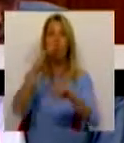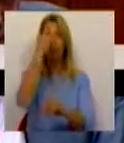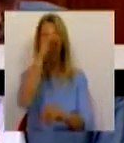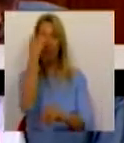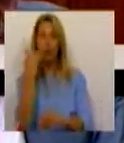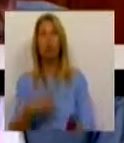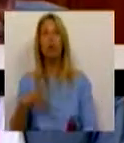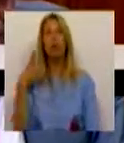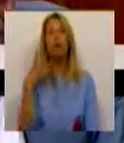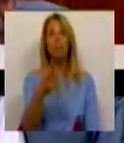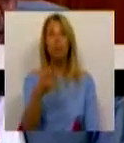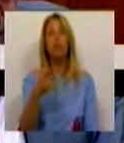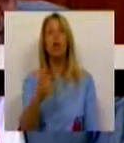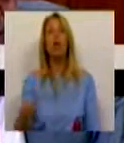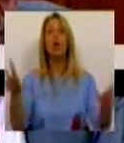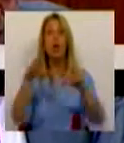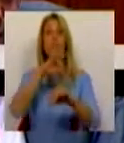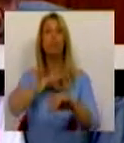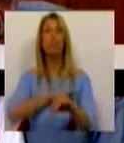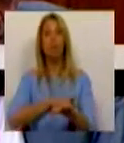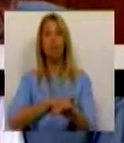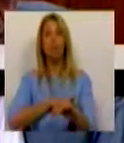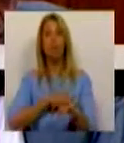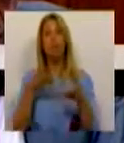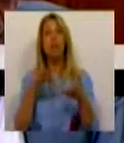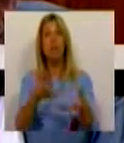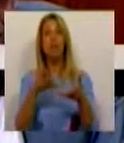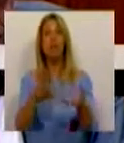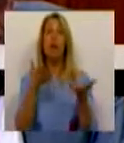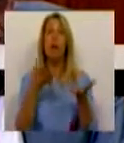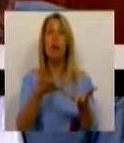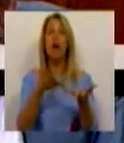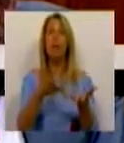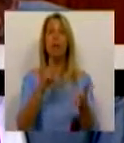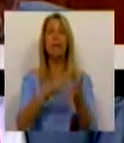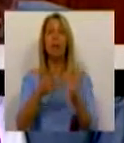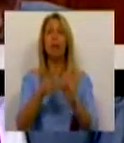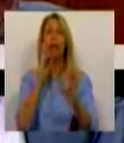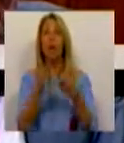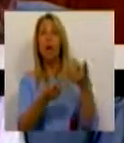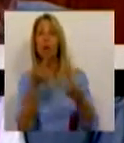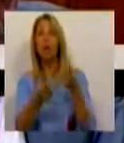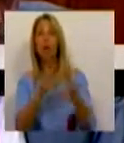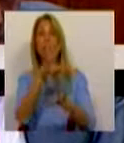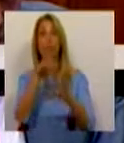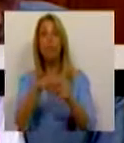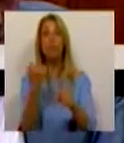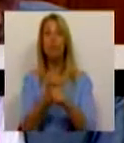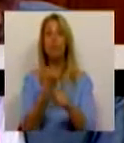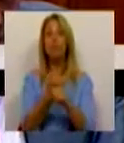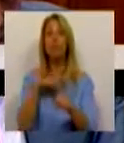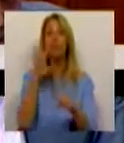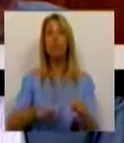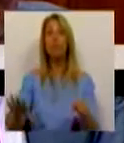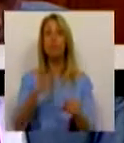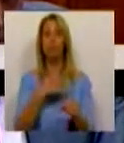e 1.000 novos profissionais, designadamente assistentes e técnicos de diagnóstico no Serviço Nacional de Saúde. O